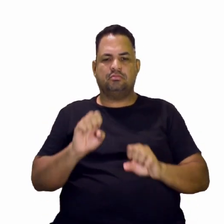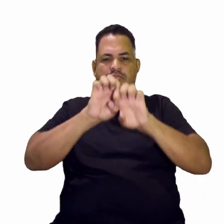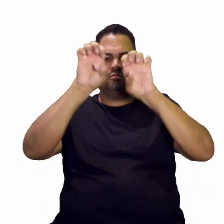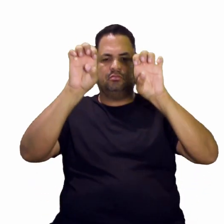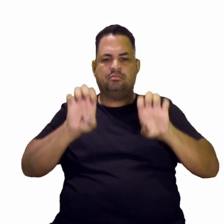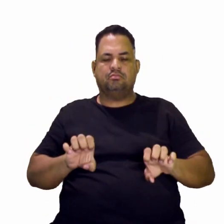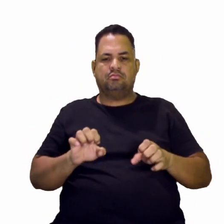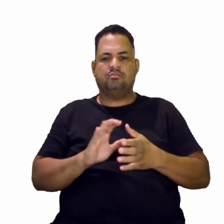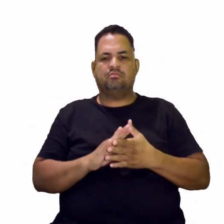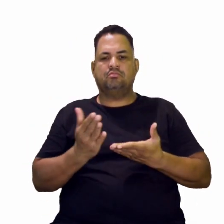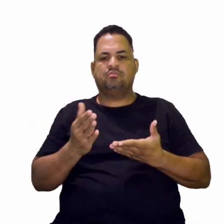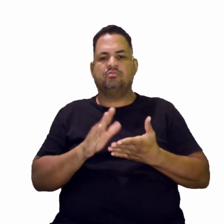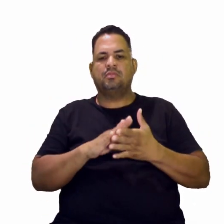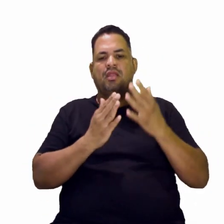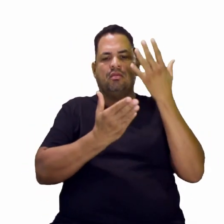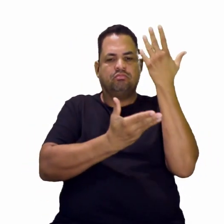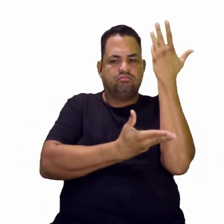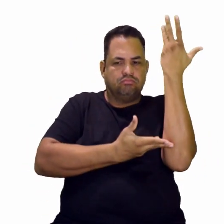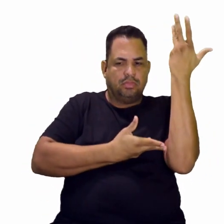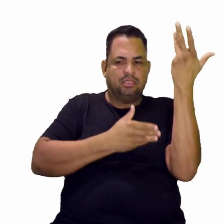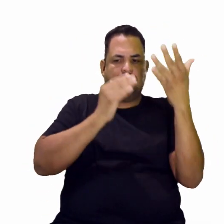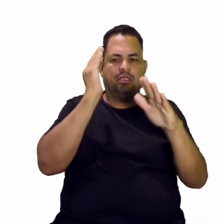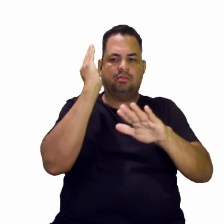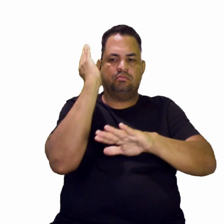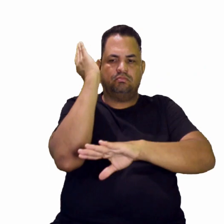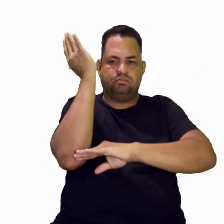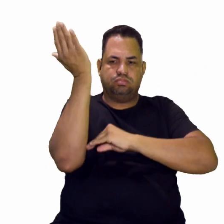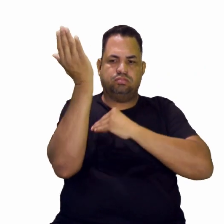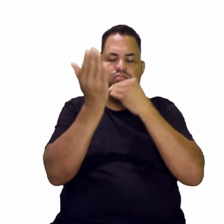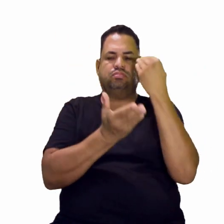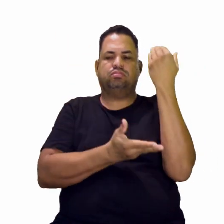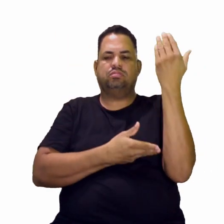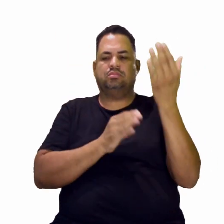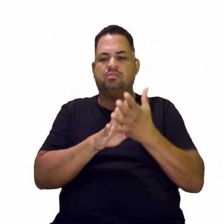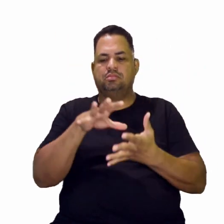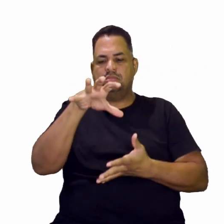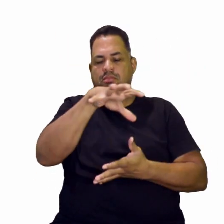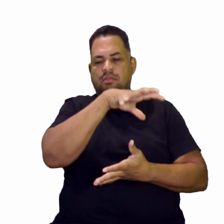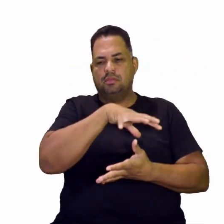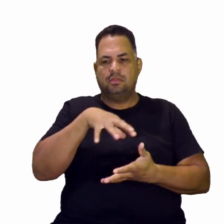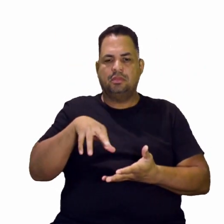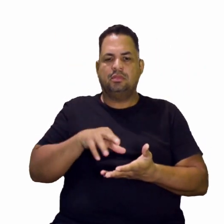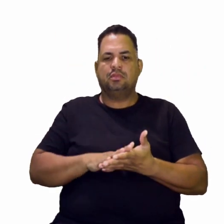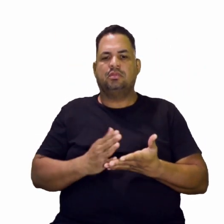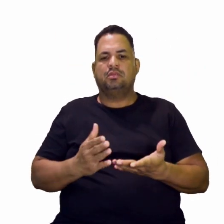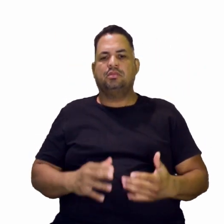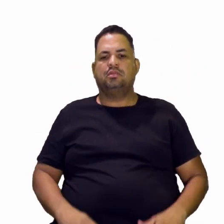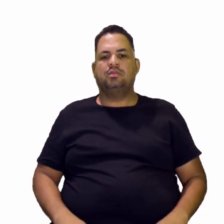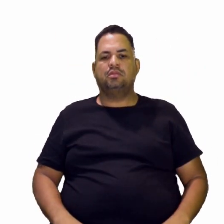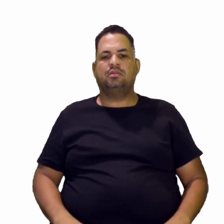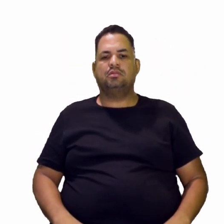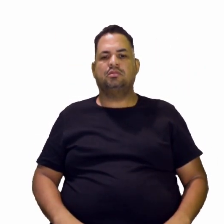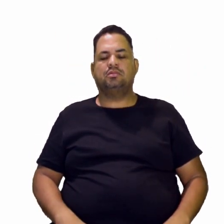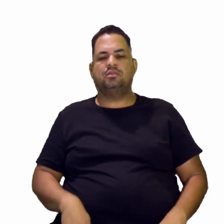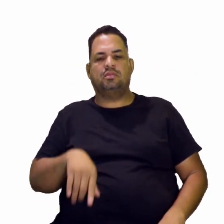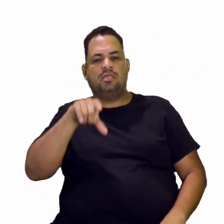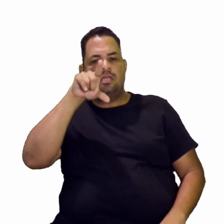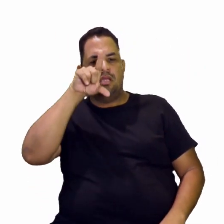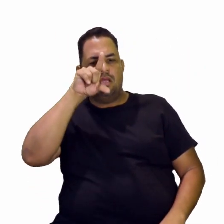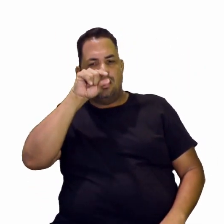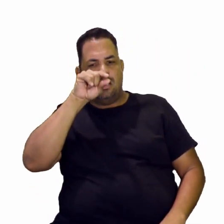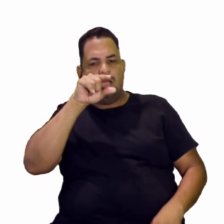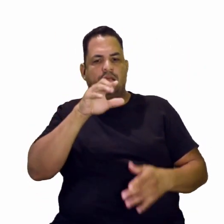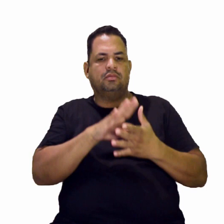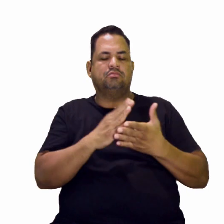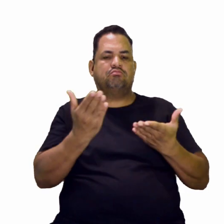estrutura, né? Aí eles vão desmatar, isso vai destruir o habitat de vários animais. Aves que moravam em